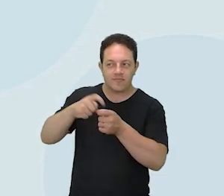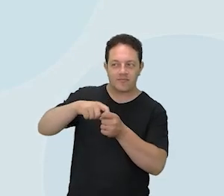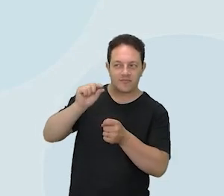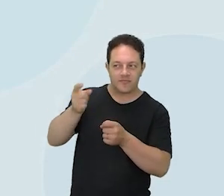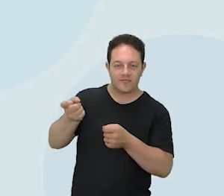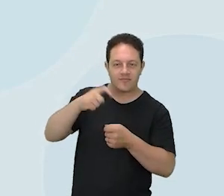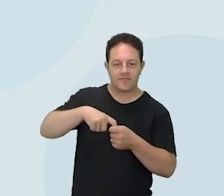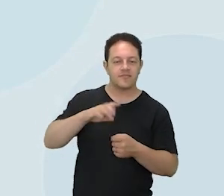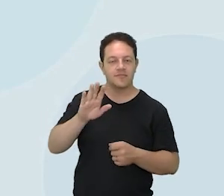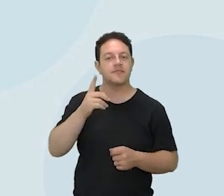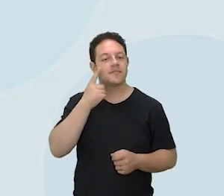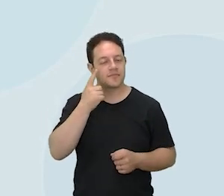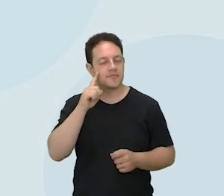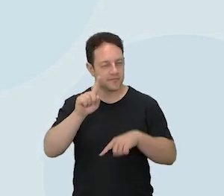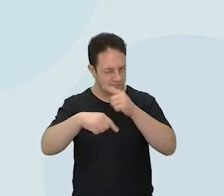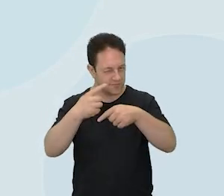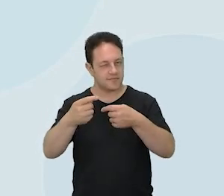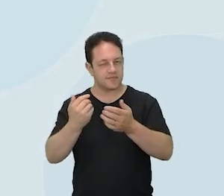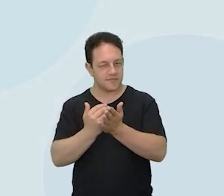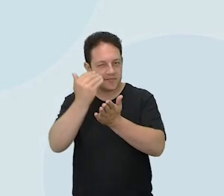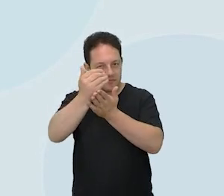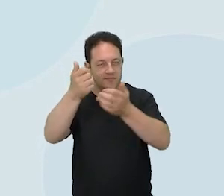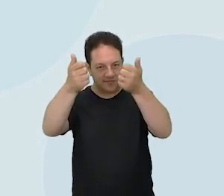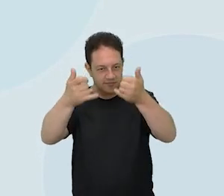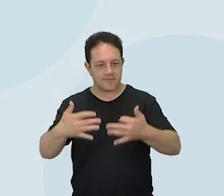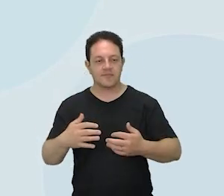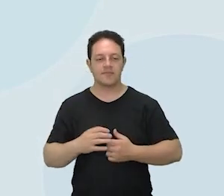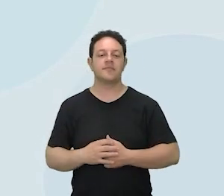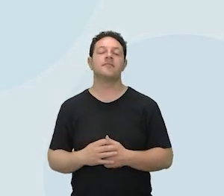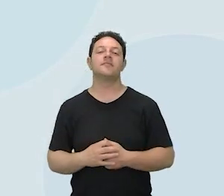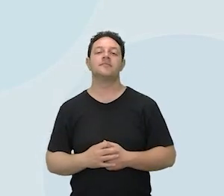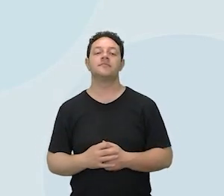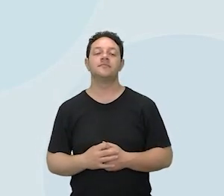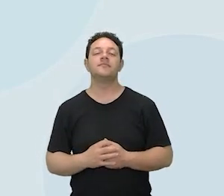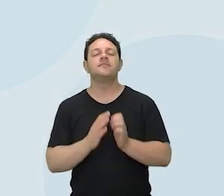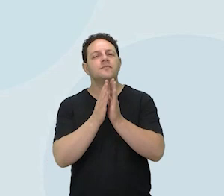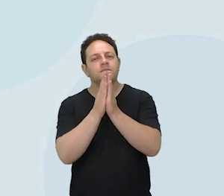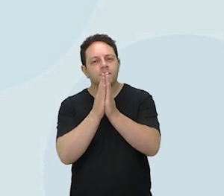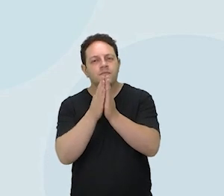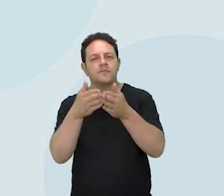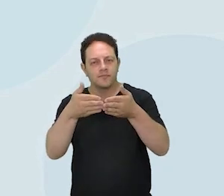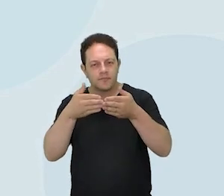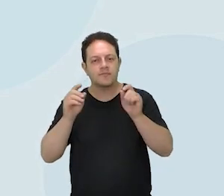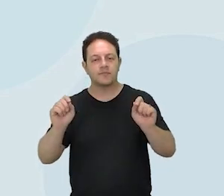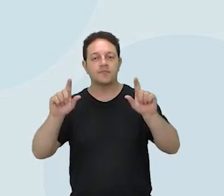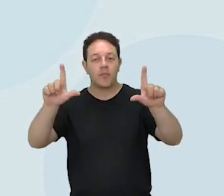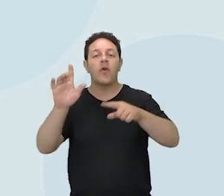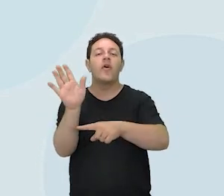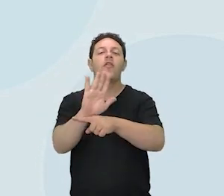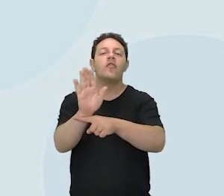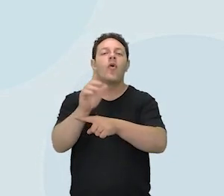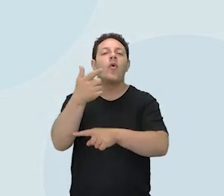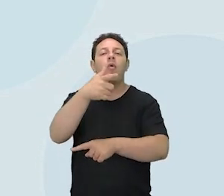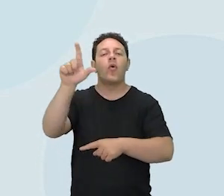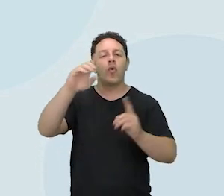o Vanderlei, depois a gente vai falar... eu vou pedir para colocar o próximo vídeo